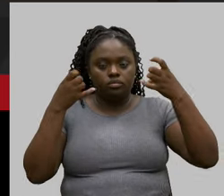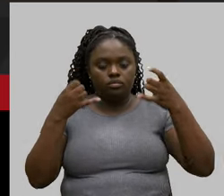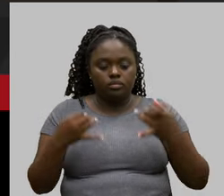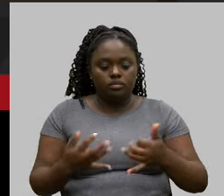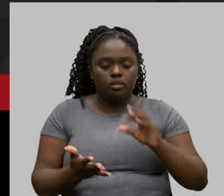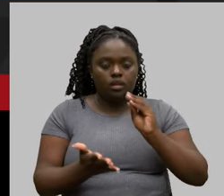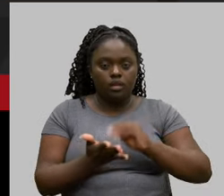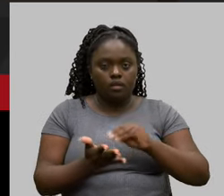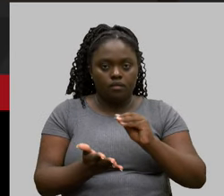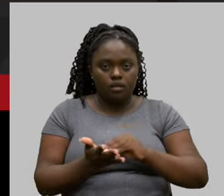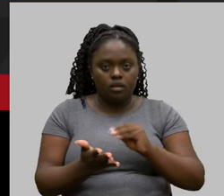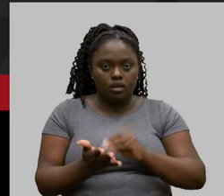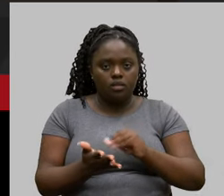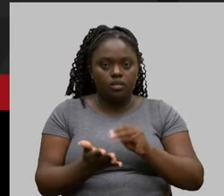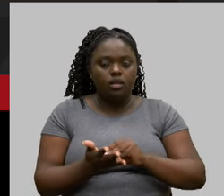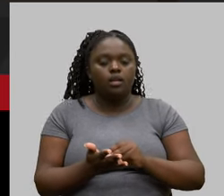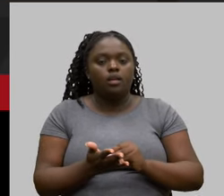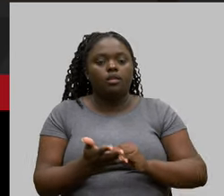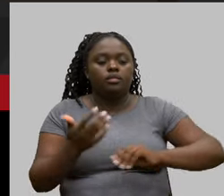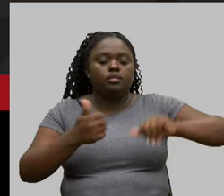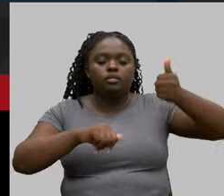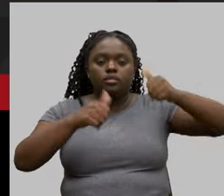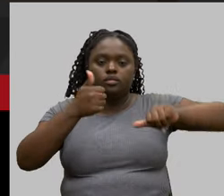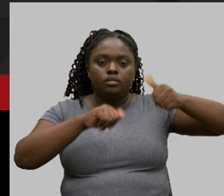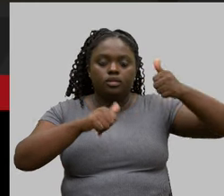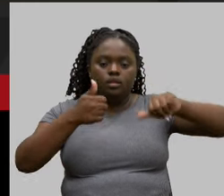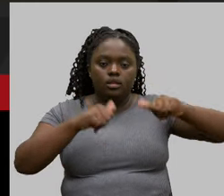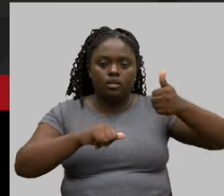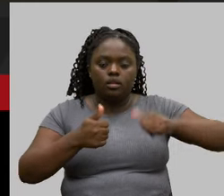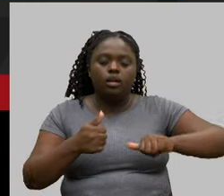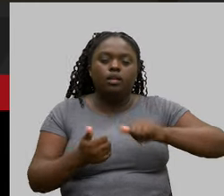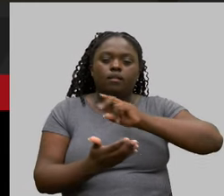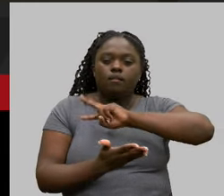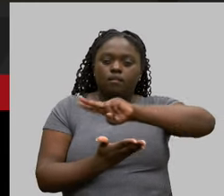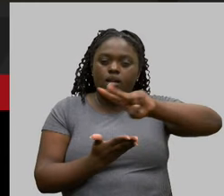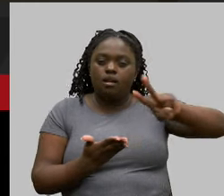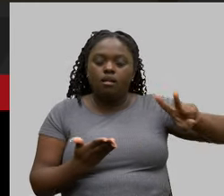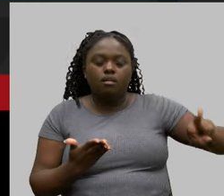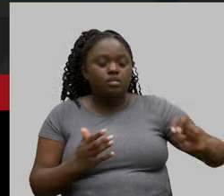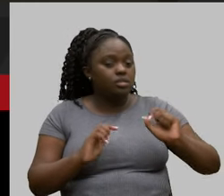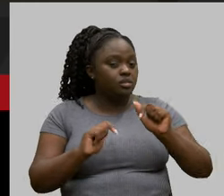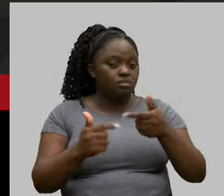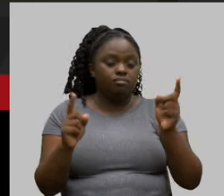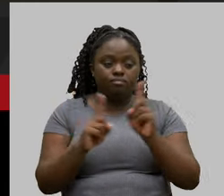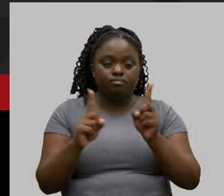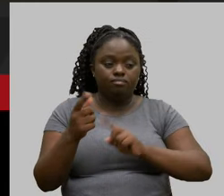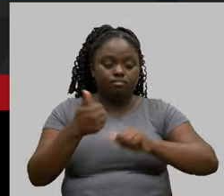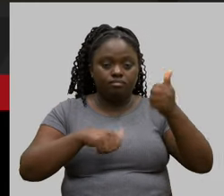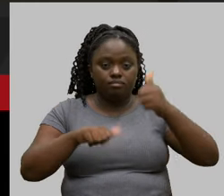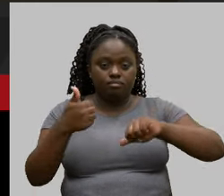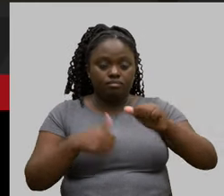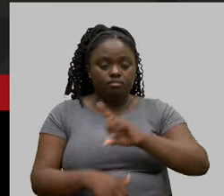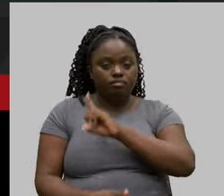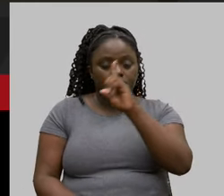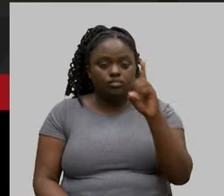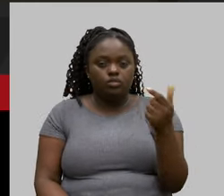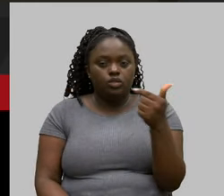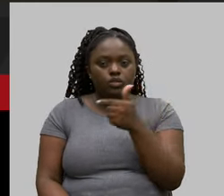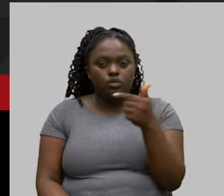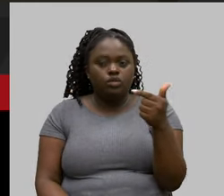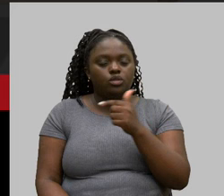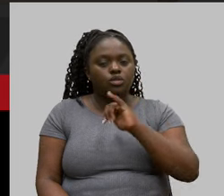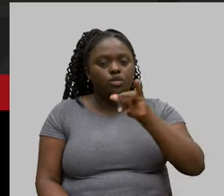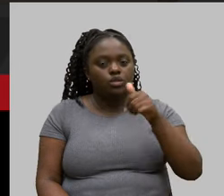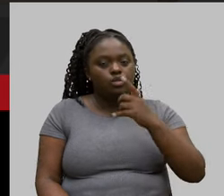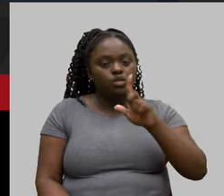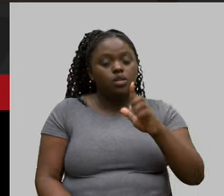tempestividade nessa avaliação que eh muitos né nem realizaram avaliação atuarial até dia 22 de julho e alguns entregaram com